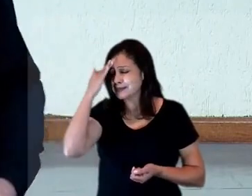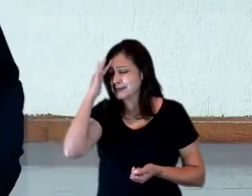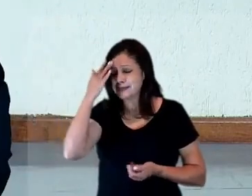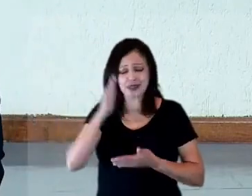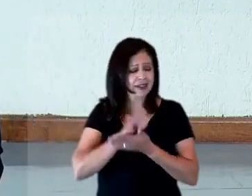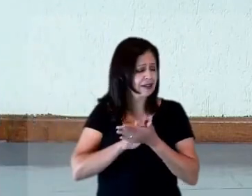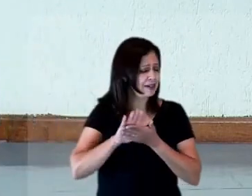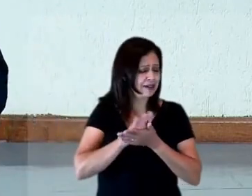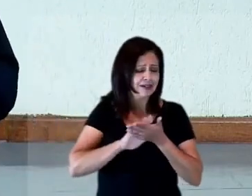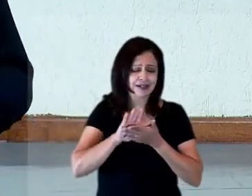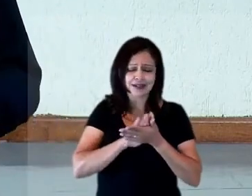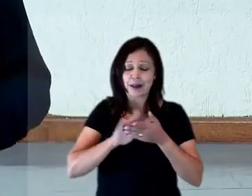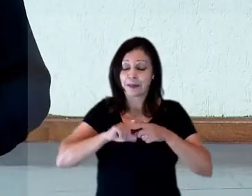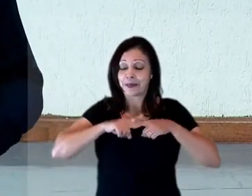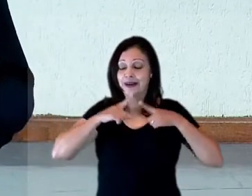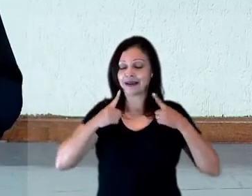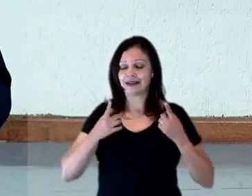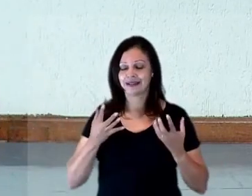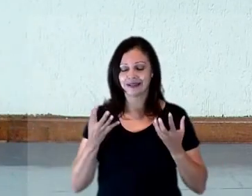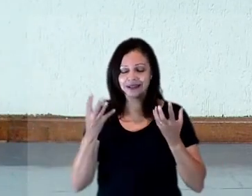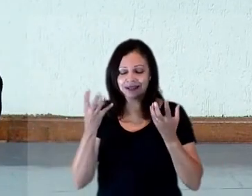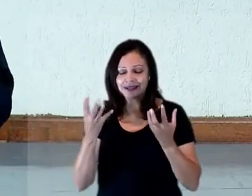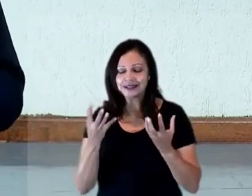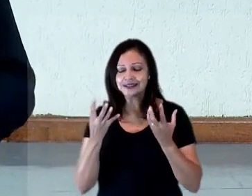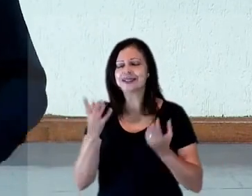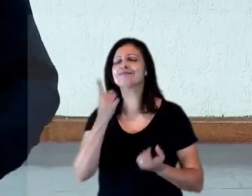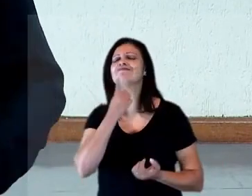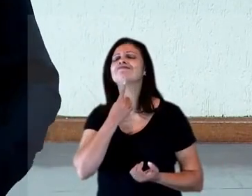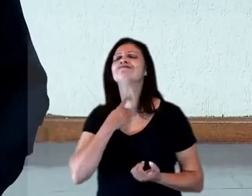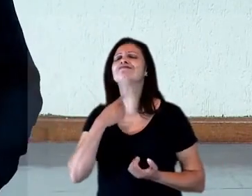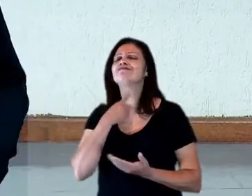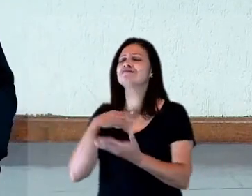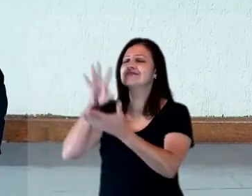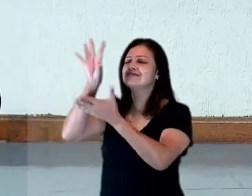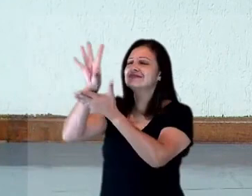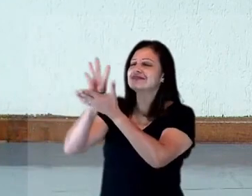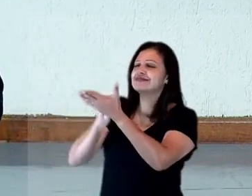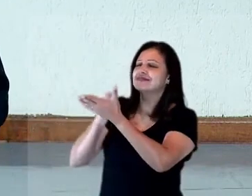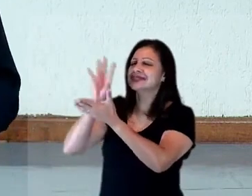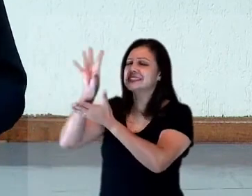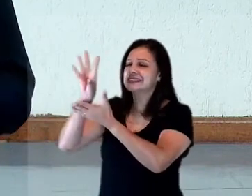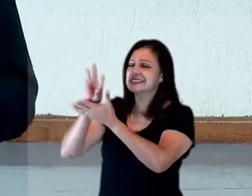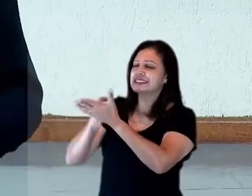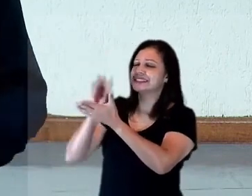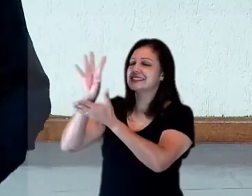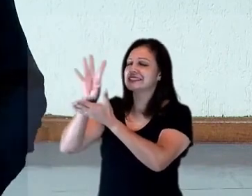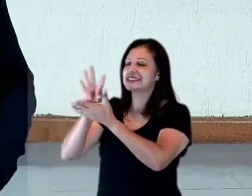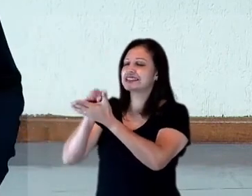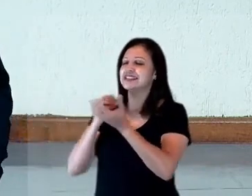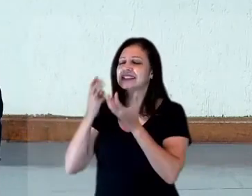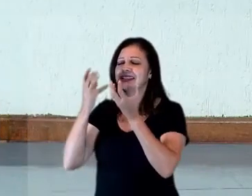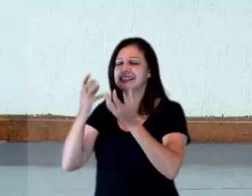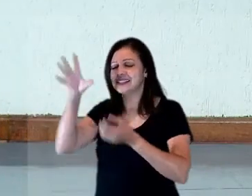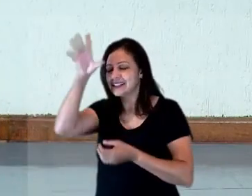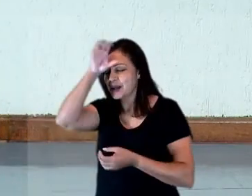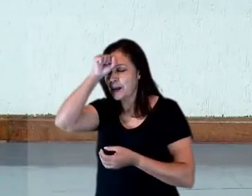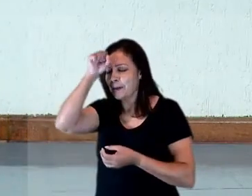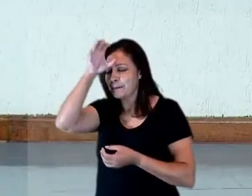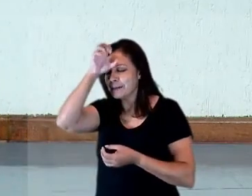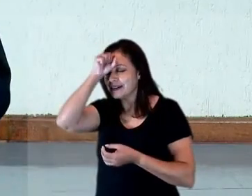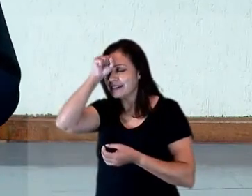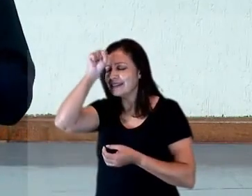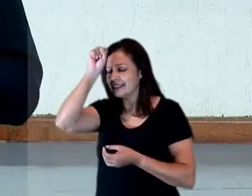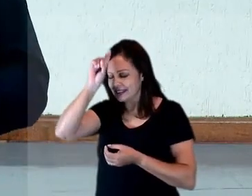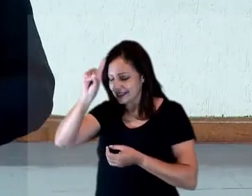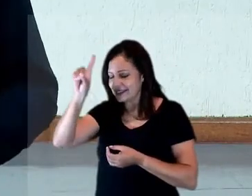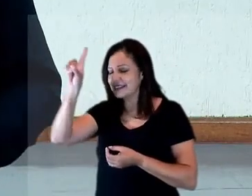entender, mas nós queremos ser imitadores do Senhor, queremos aprender com o Senhor,